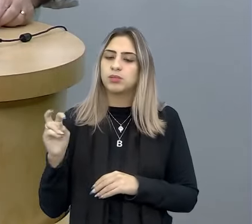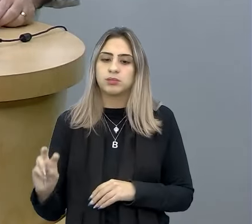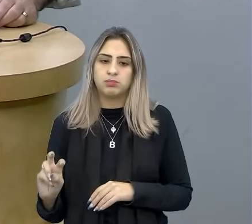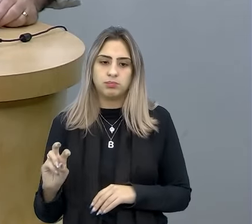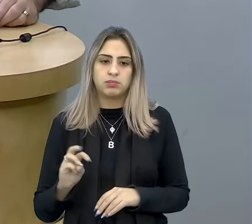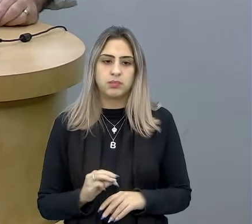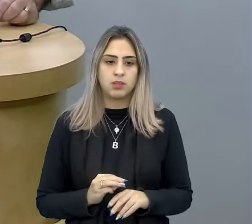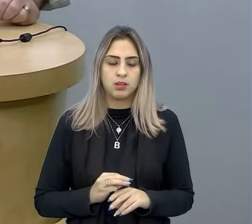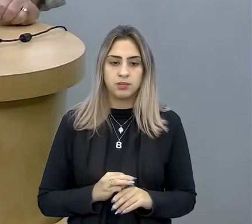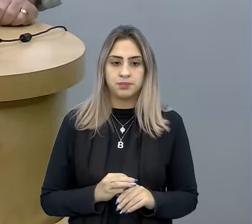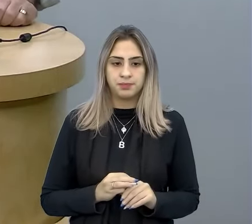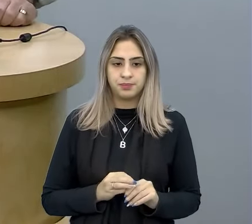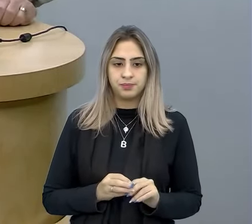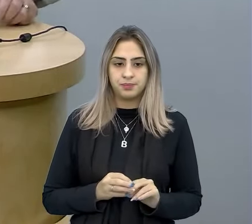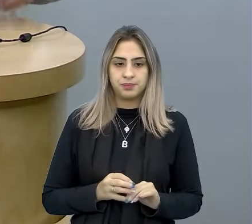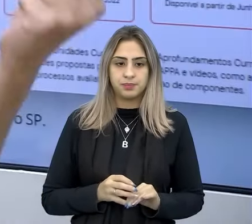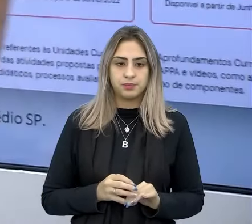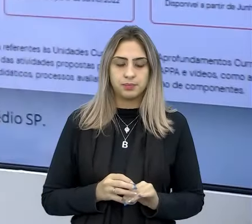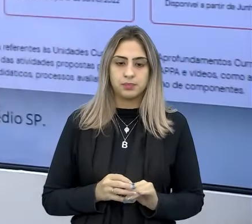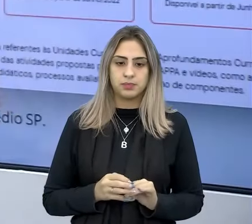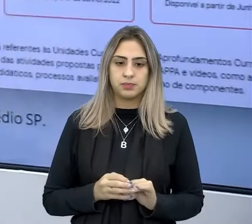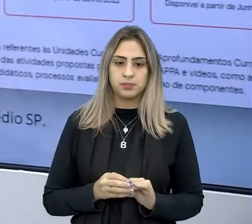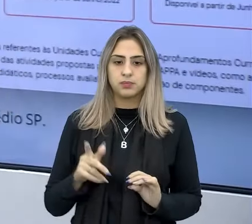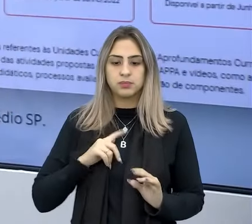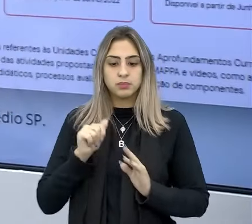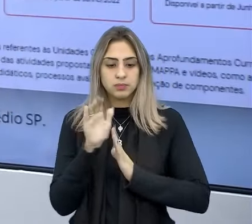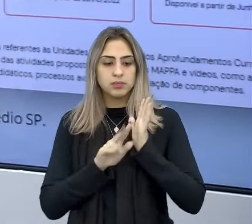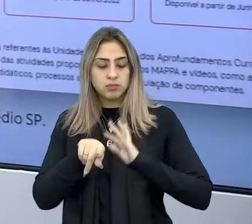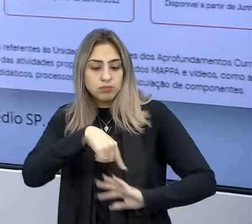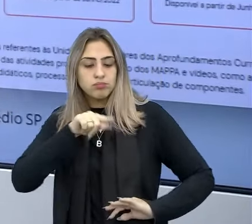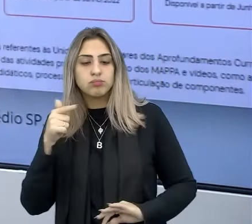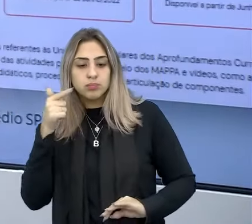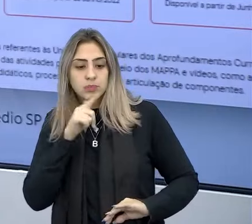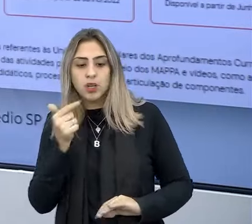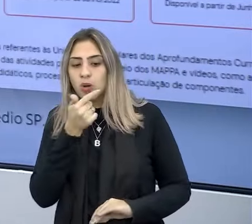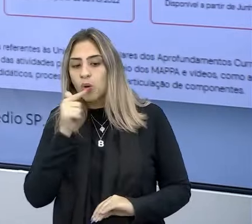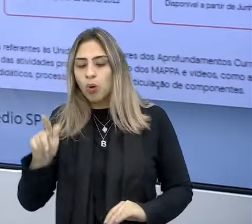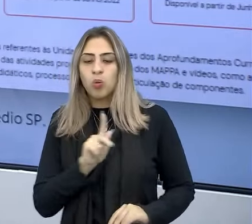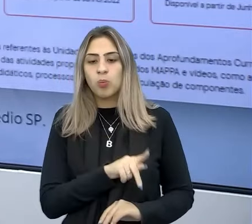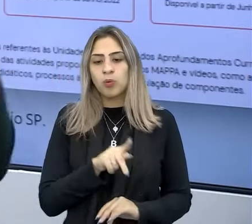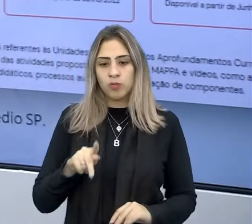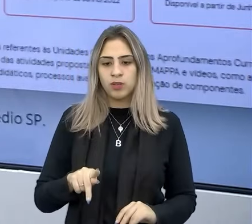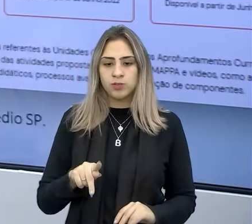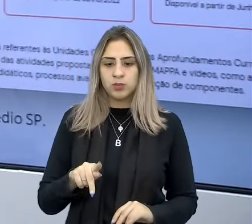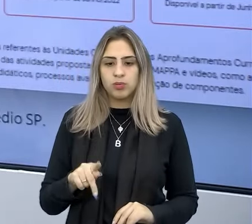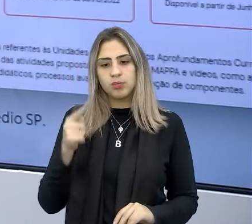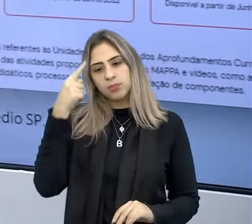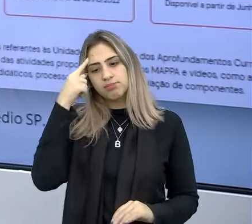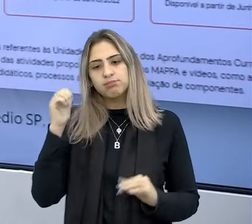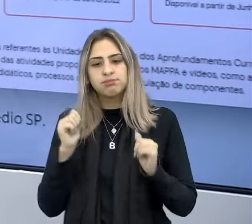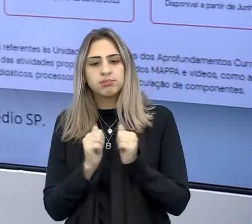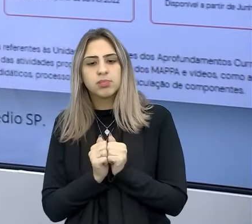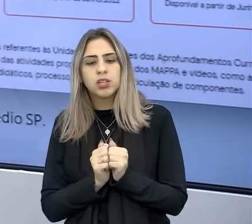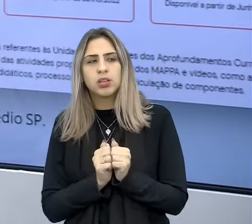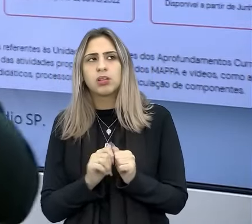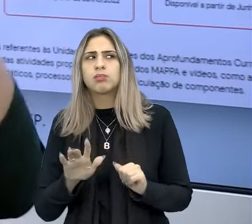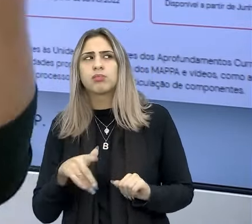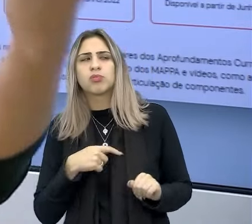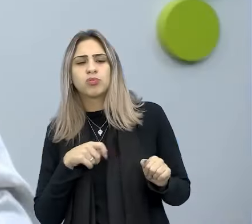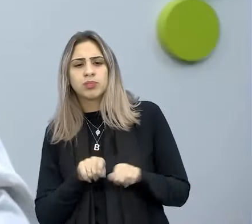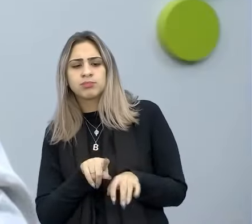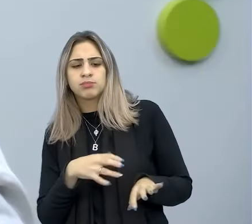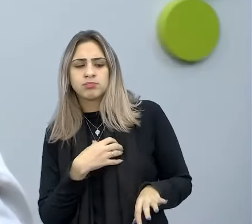Sim, até porque às vezes tem atividade que você consegue, professor, com outro professor, Isso. né, pensar junto e falar, eu vou dar isso, então